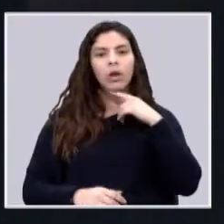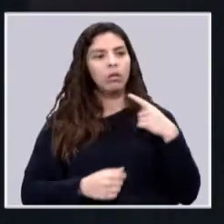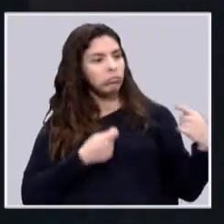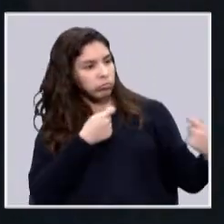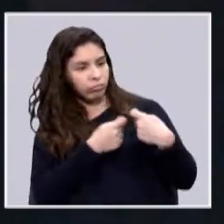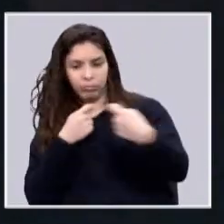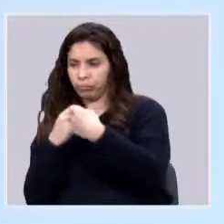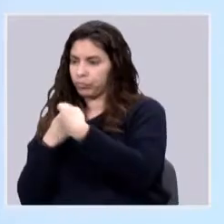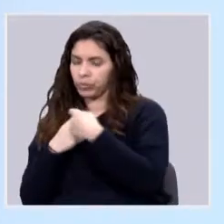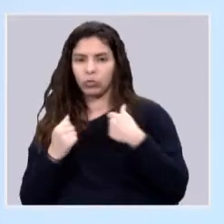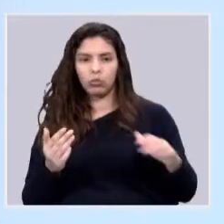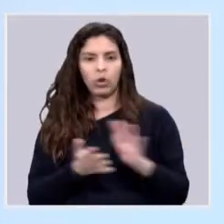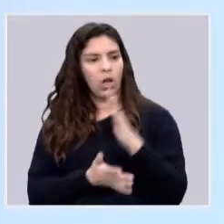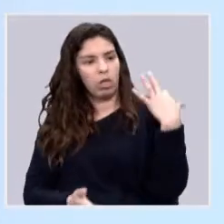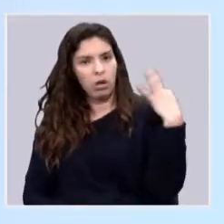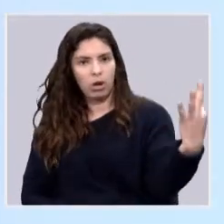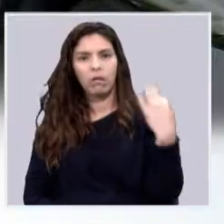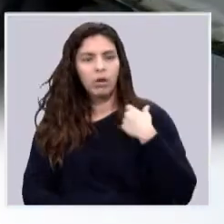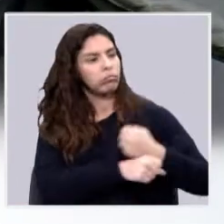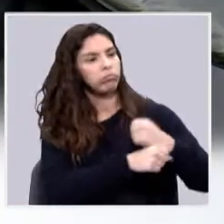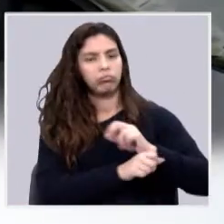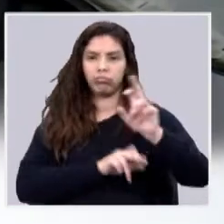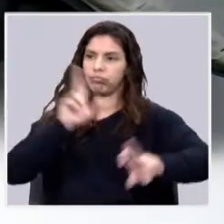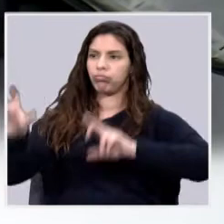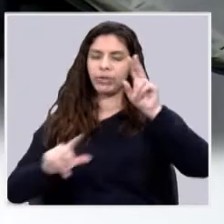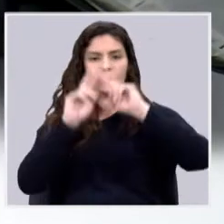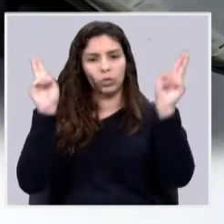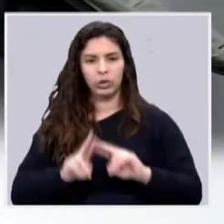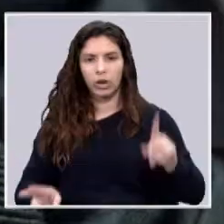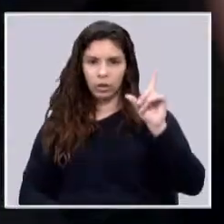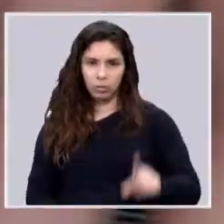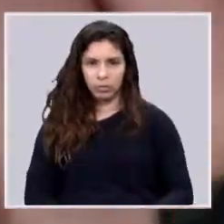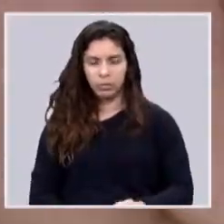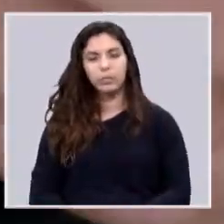com diferentes jornais e revistas nacionais.